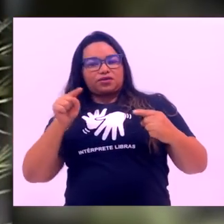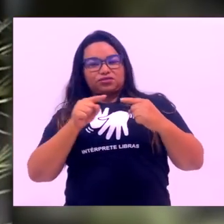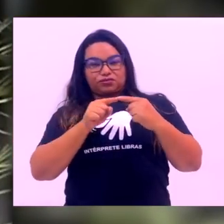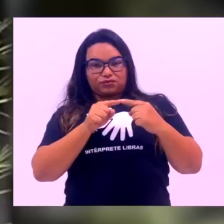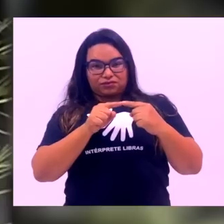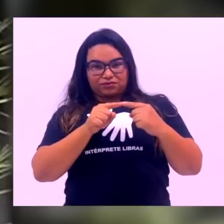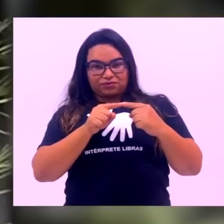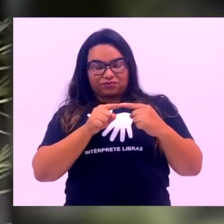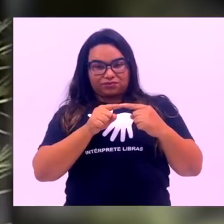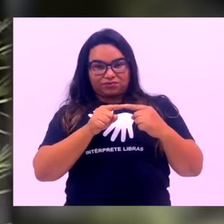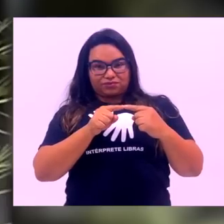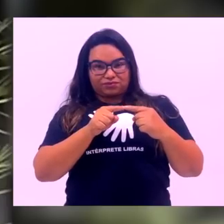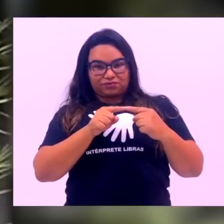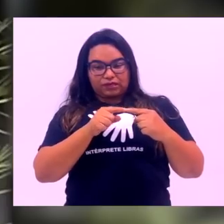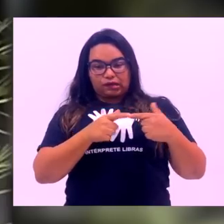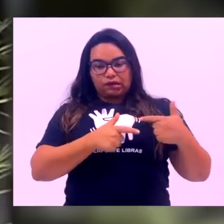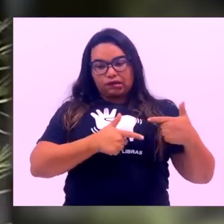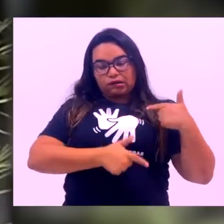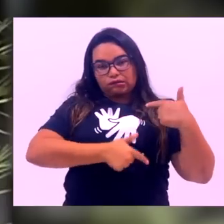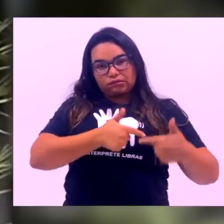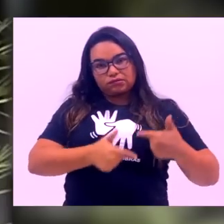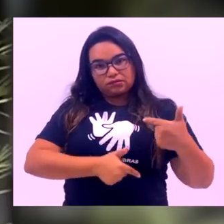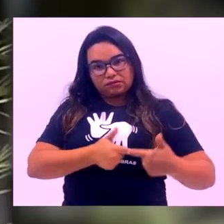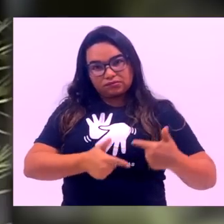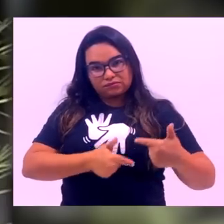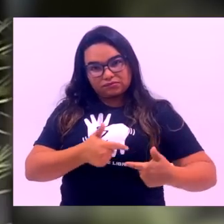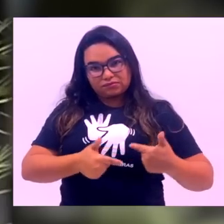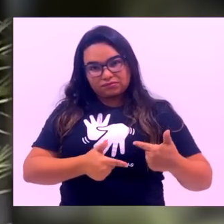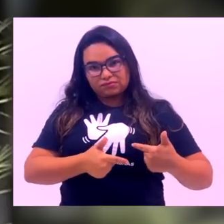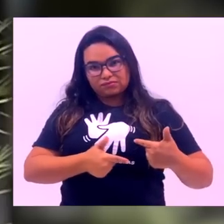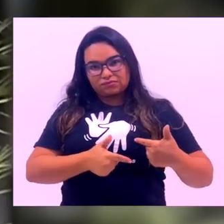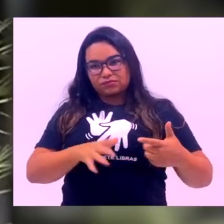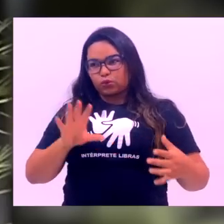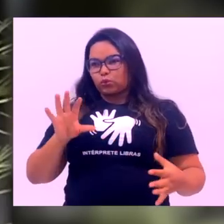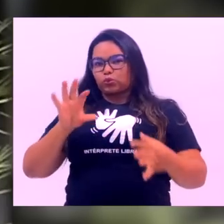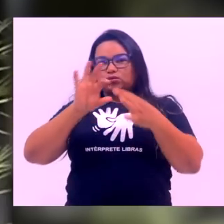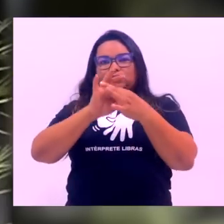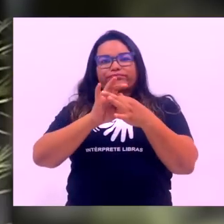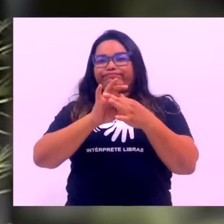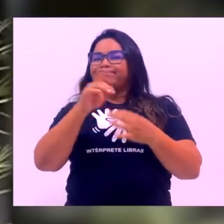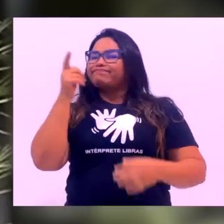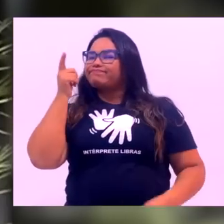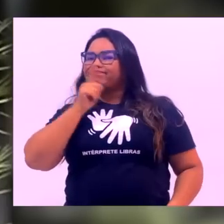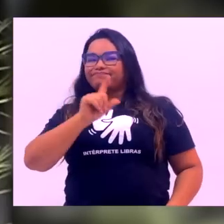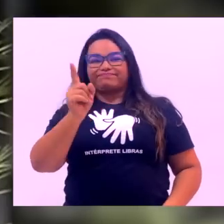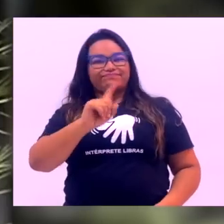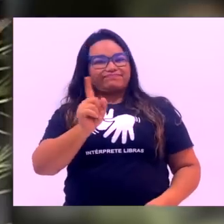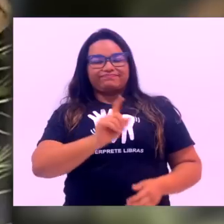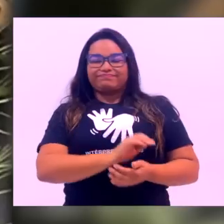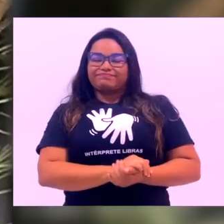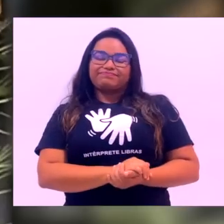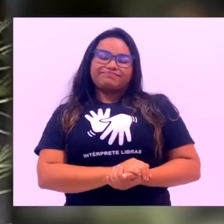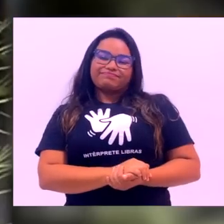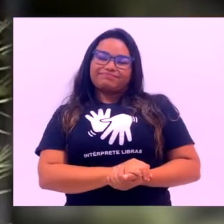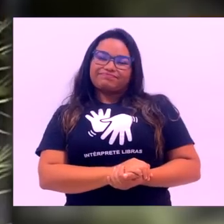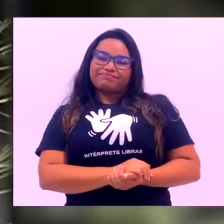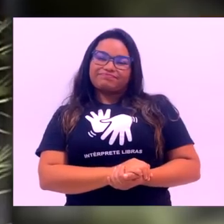o seu objetivo, o objetivo pelo qual estão lutando. Elas não vencerão.